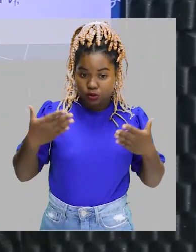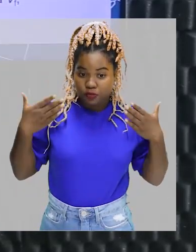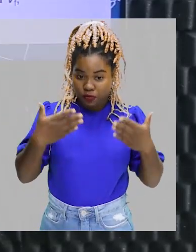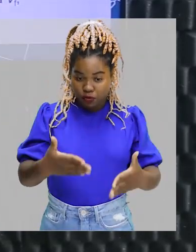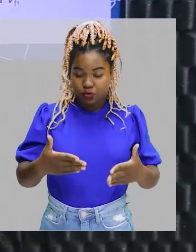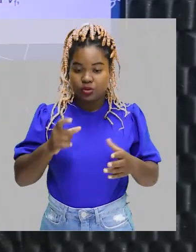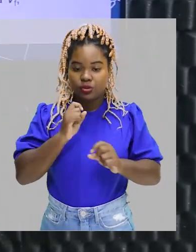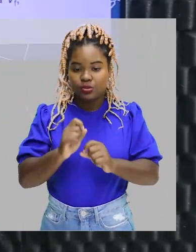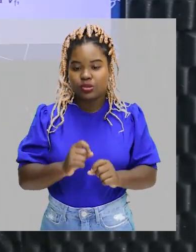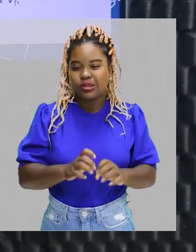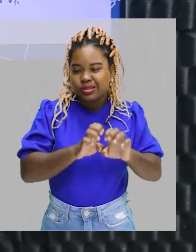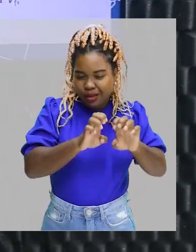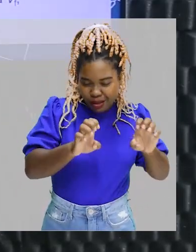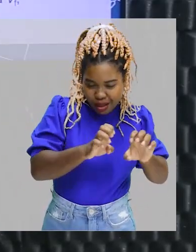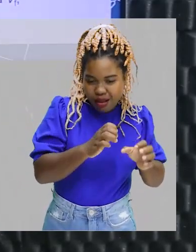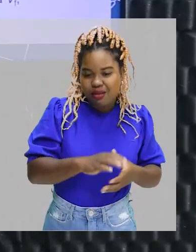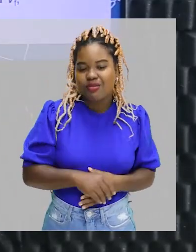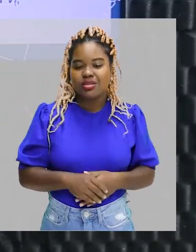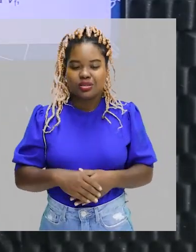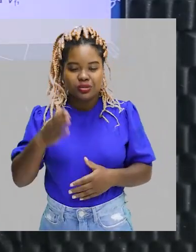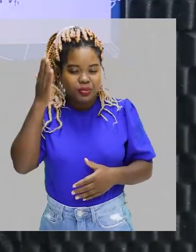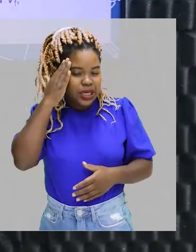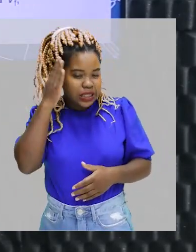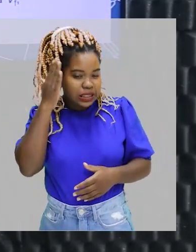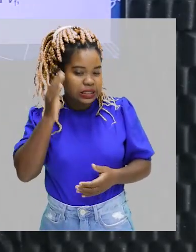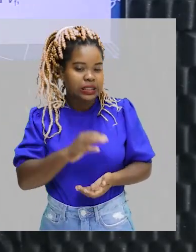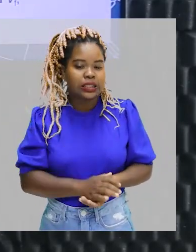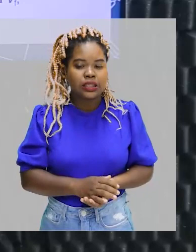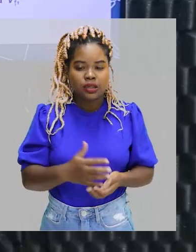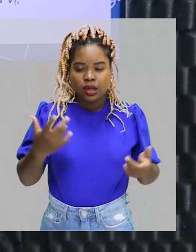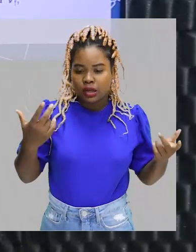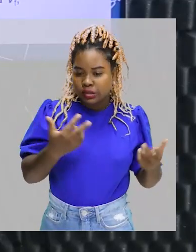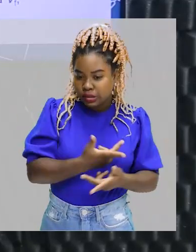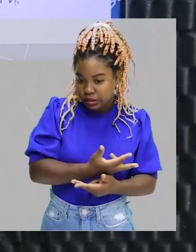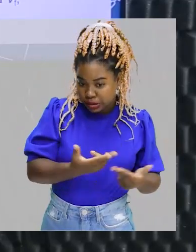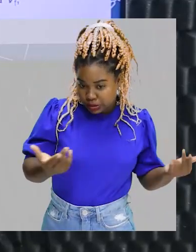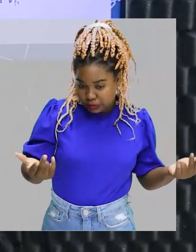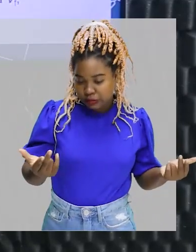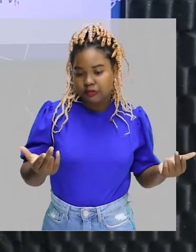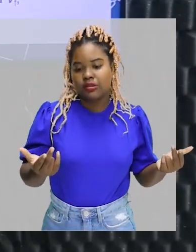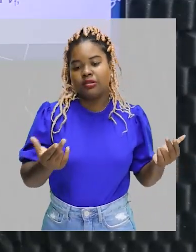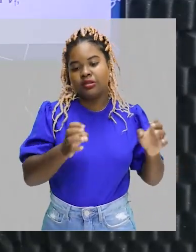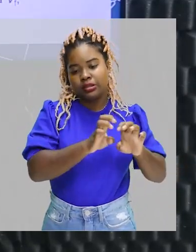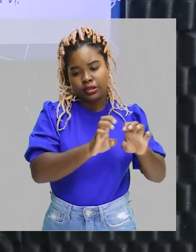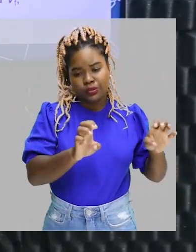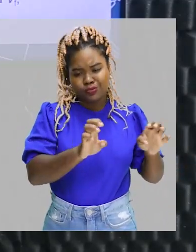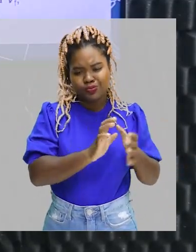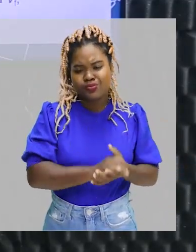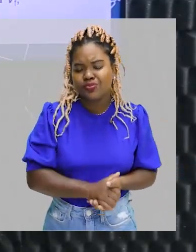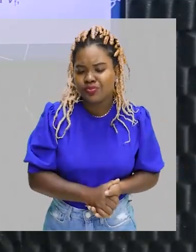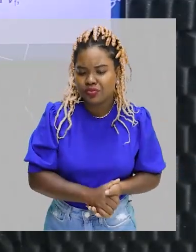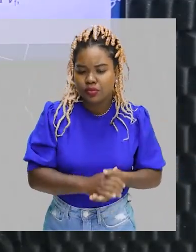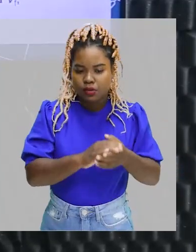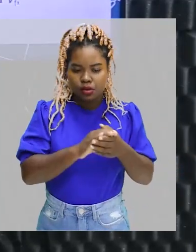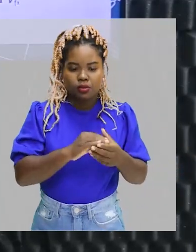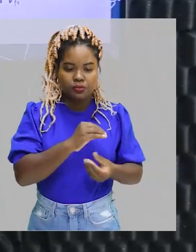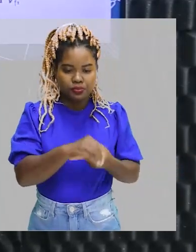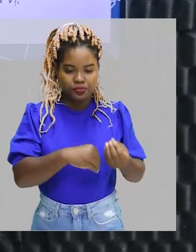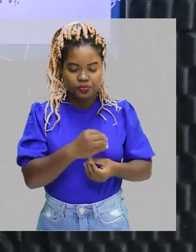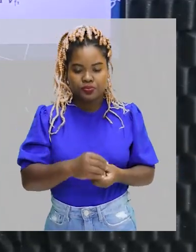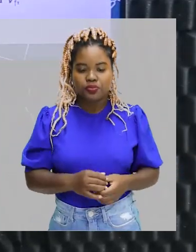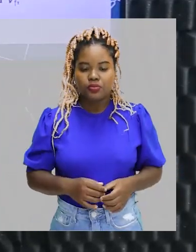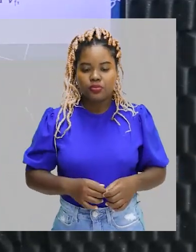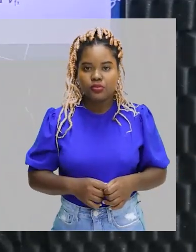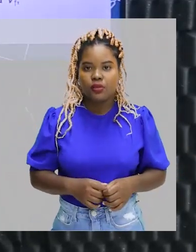matemática, certo? Para a gente compreender as diversas expressões ou fórmulas para a diluição,